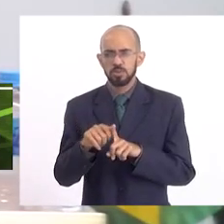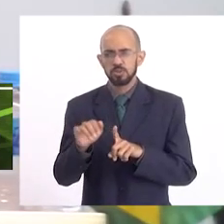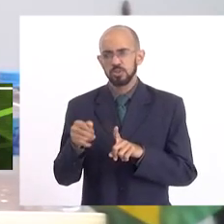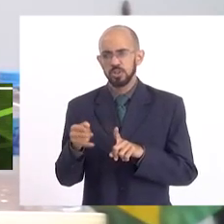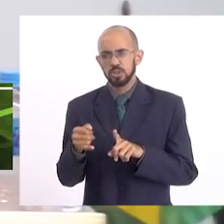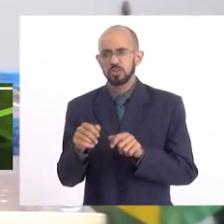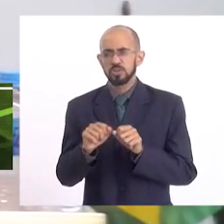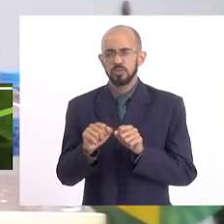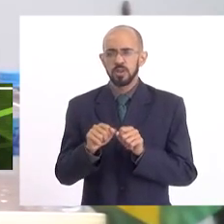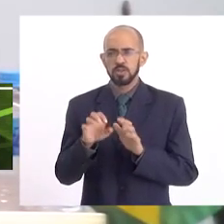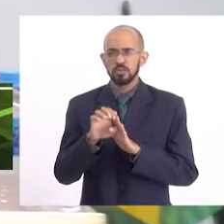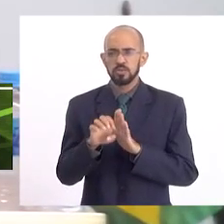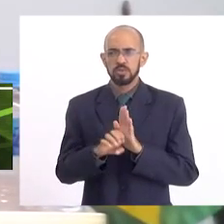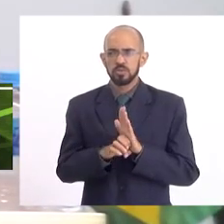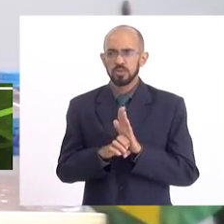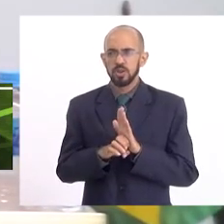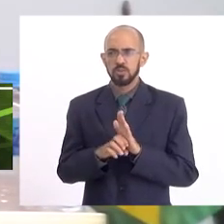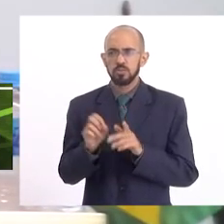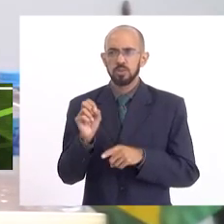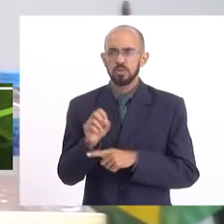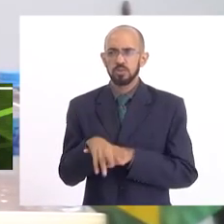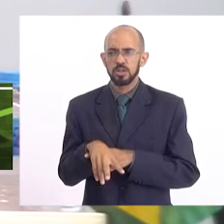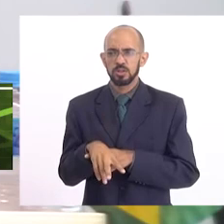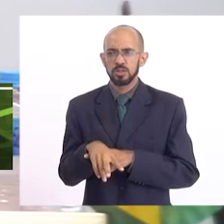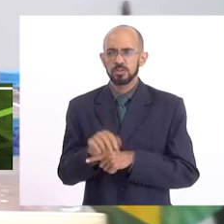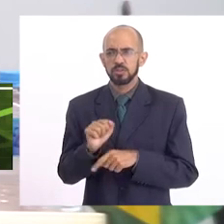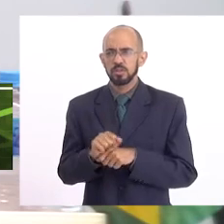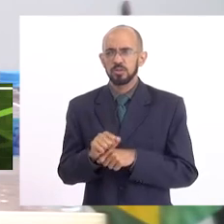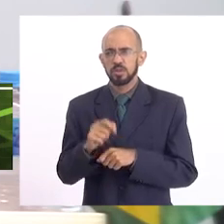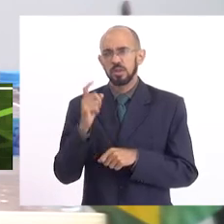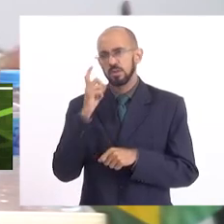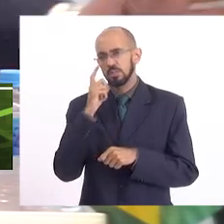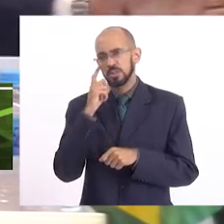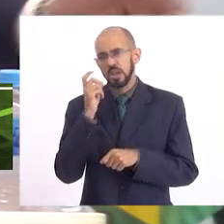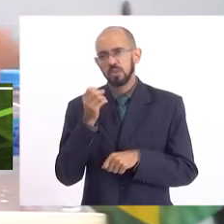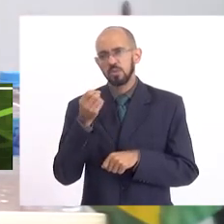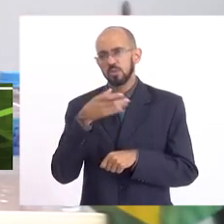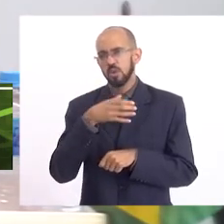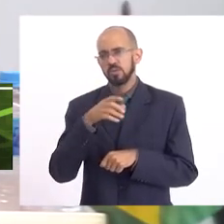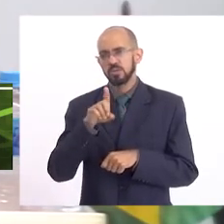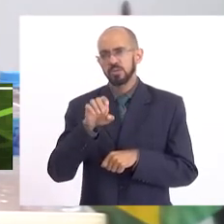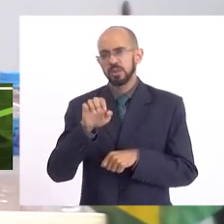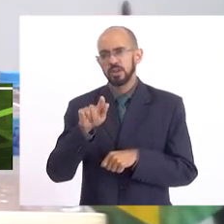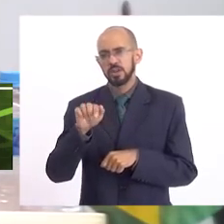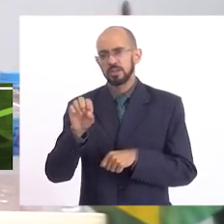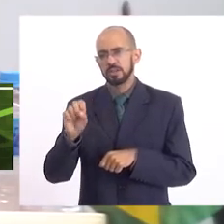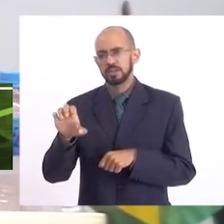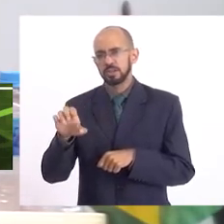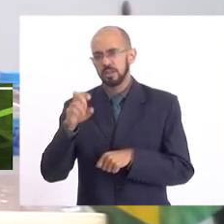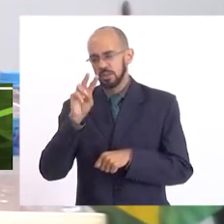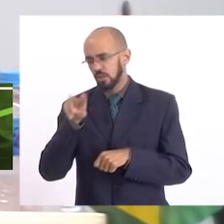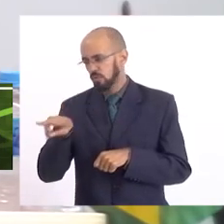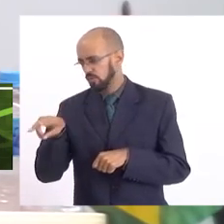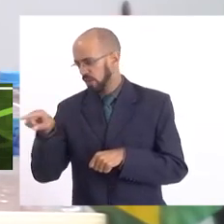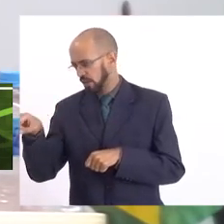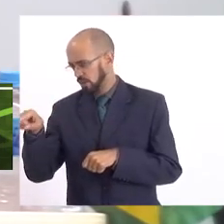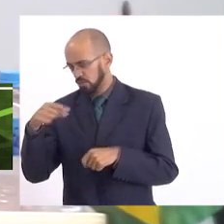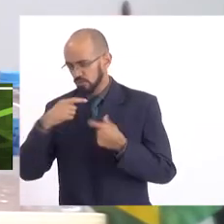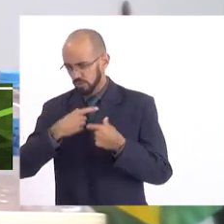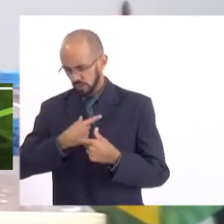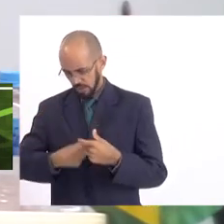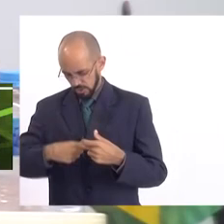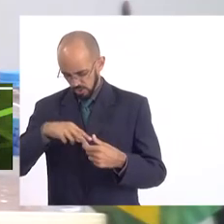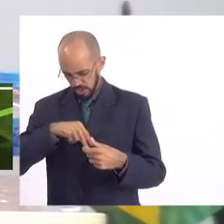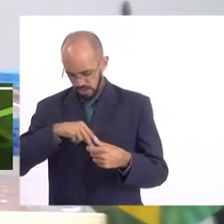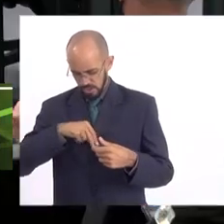edital para a contratação e pensar num novo Degas. Estou vendo aqui o teu crachá, tua cordinha, novo Degas. Parabéns, fiquei